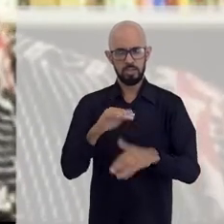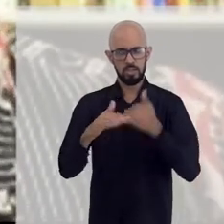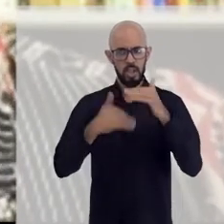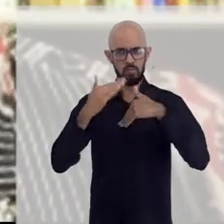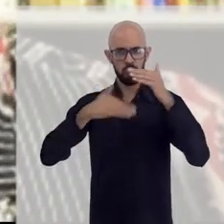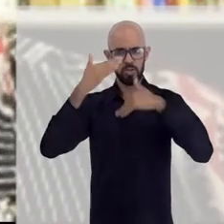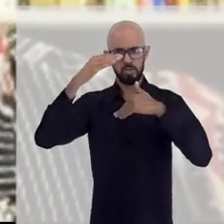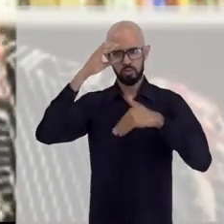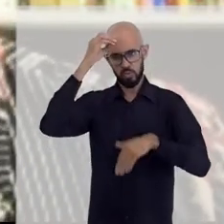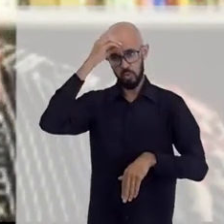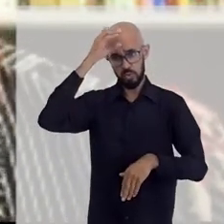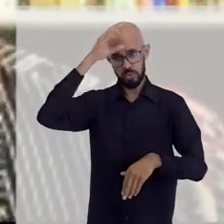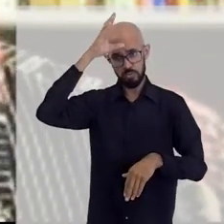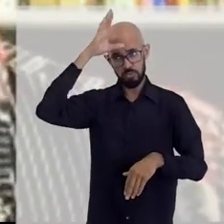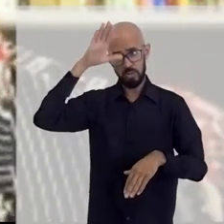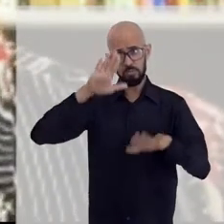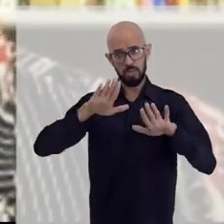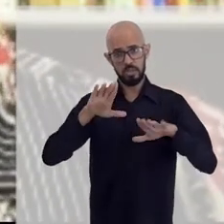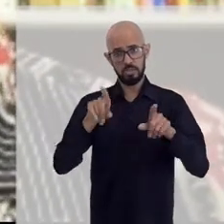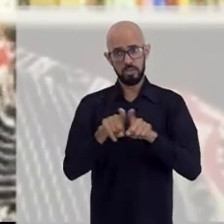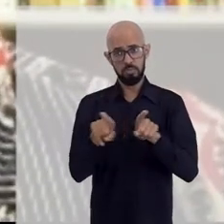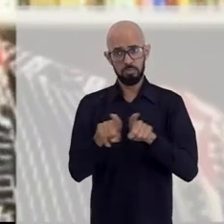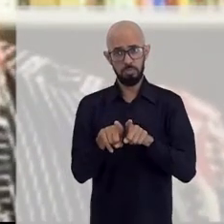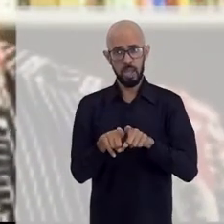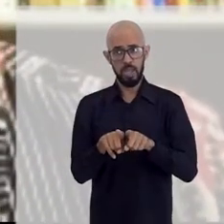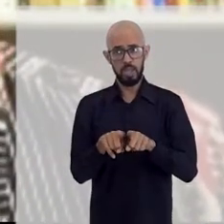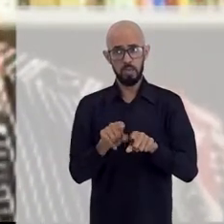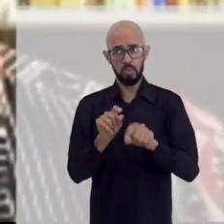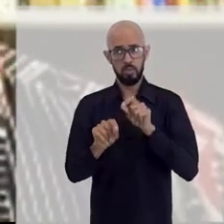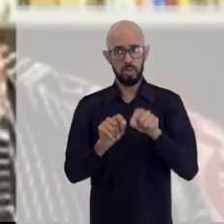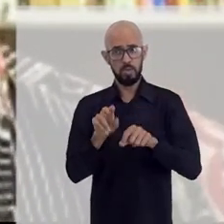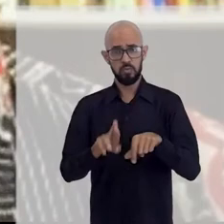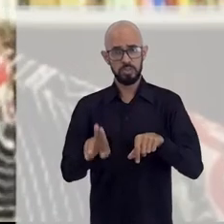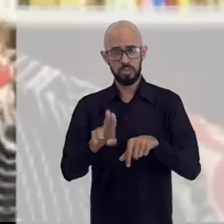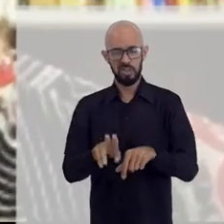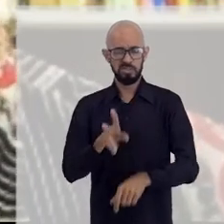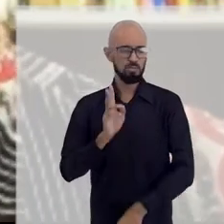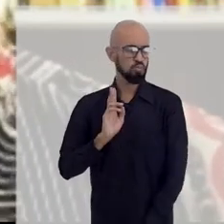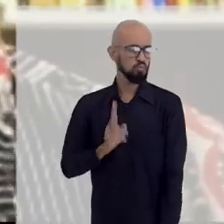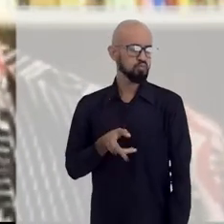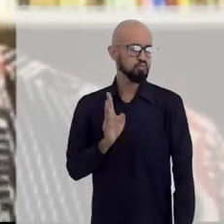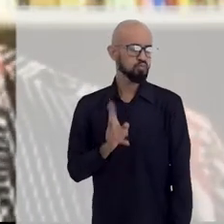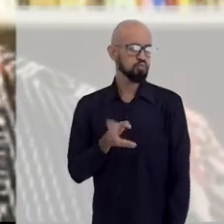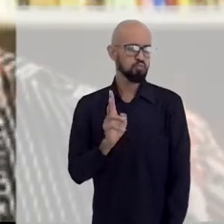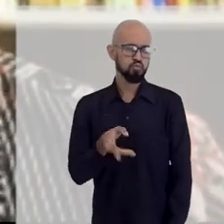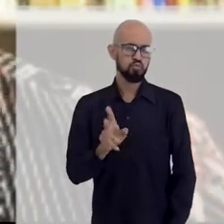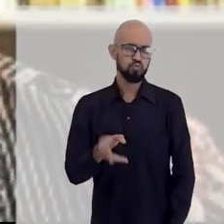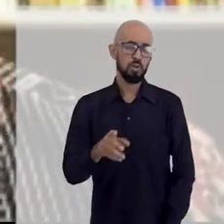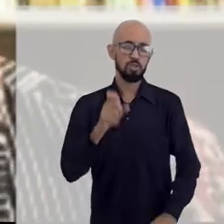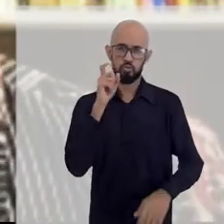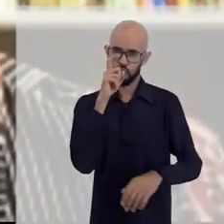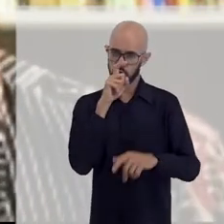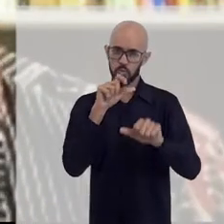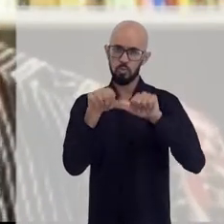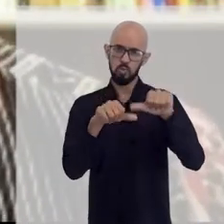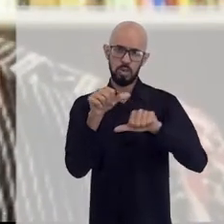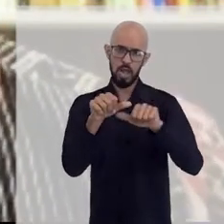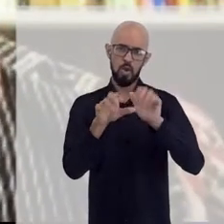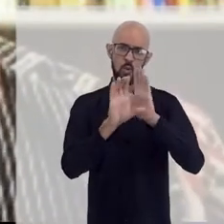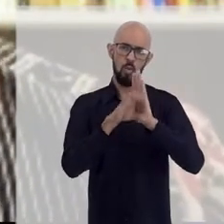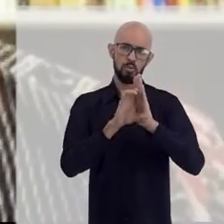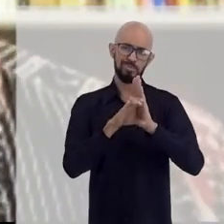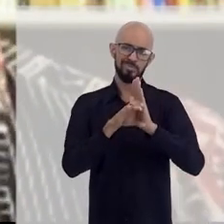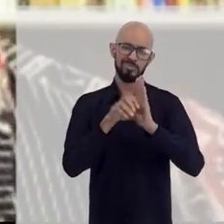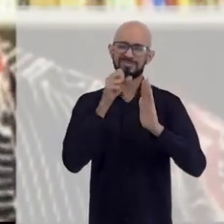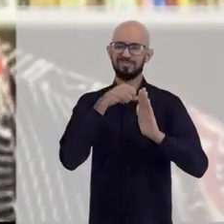de avanço do conhecimento e tal, mas, ao mesmo tempo, a universidade é muito conservadora em mudar os seus paradigmas, né? Nós